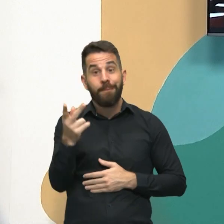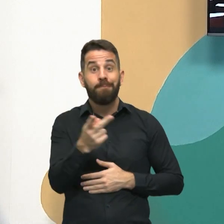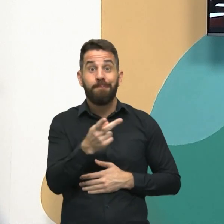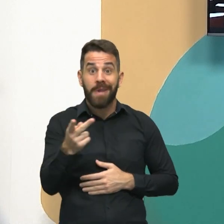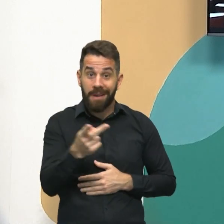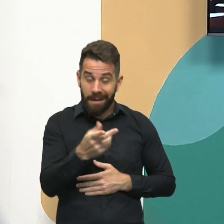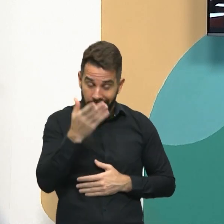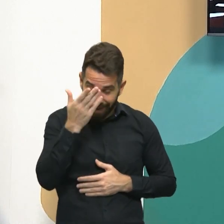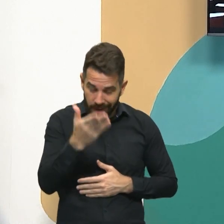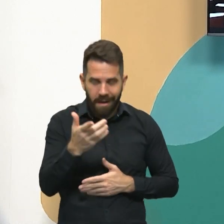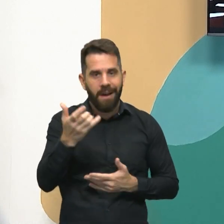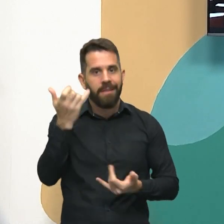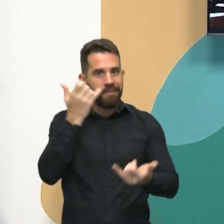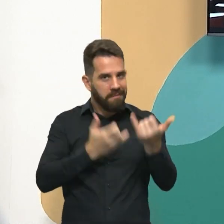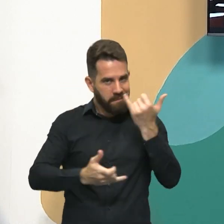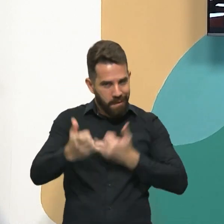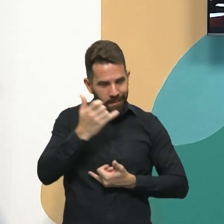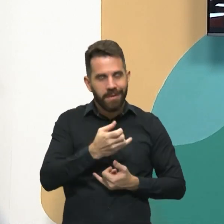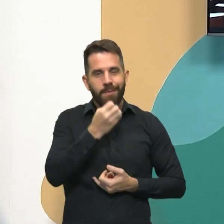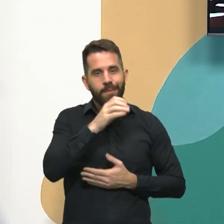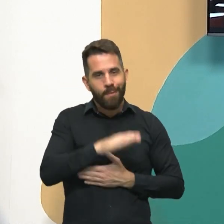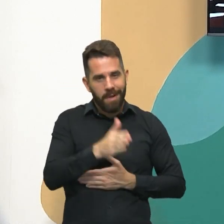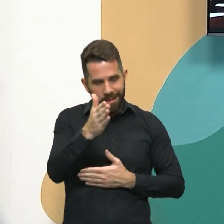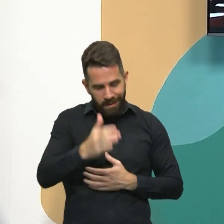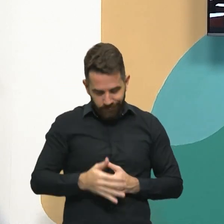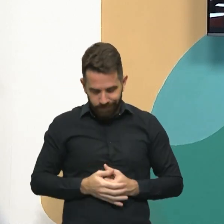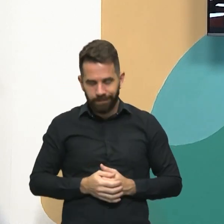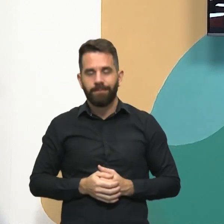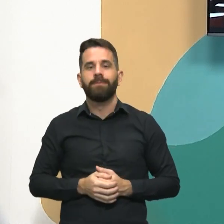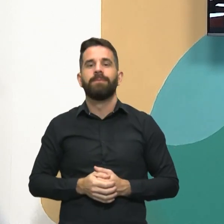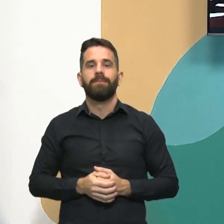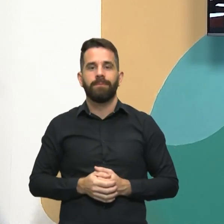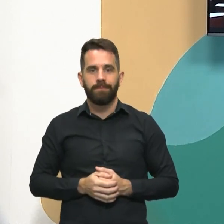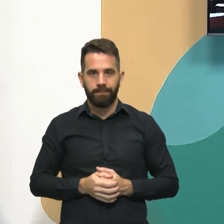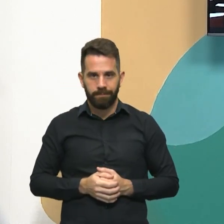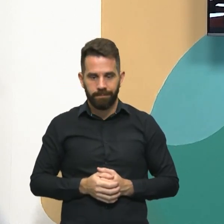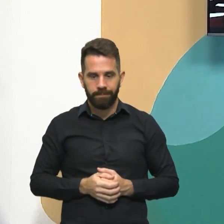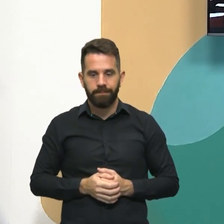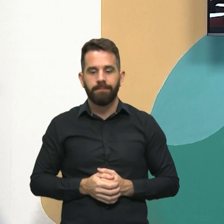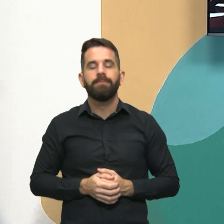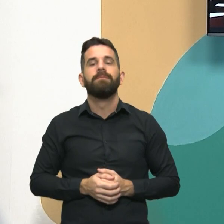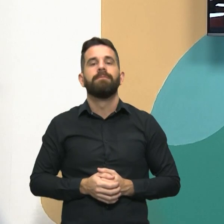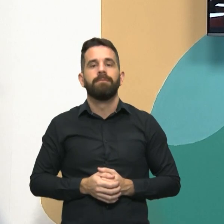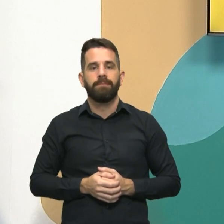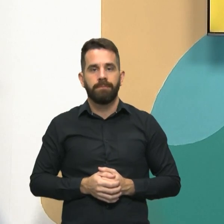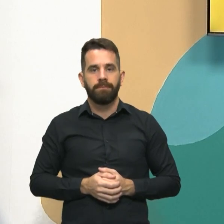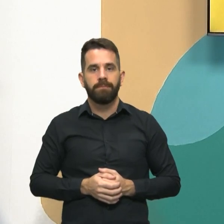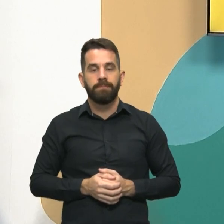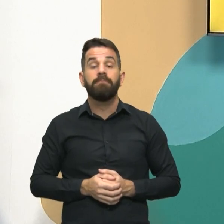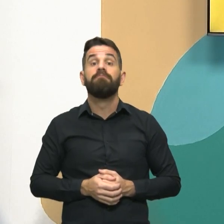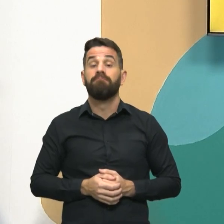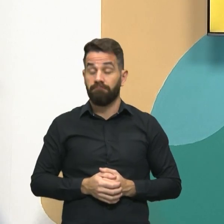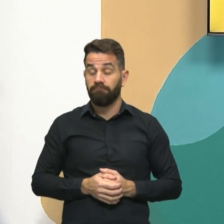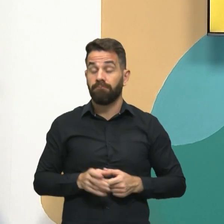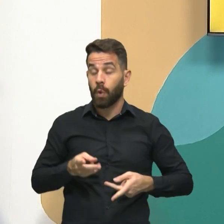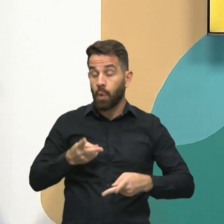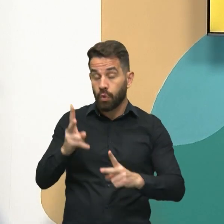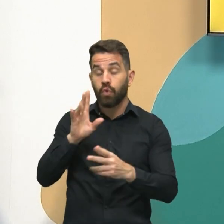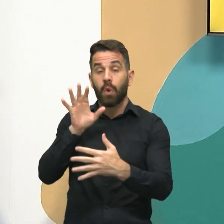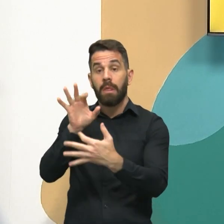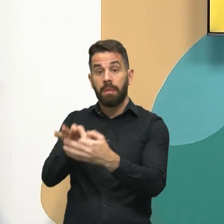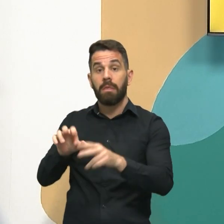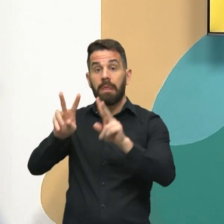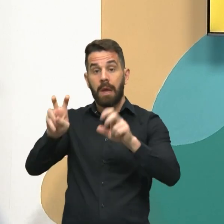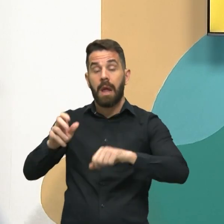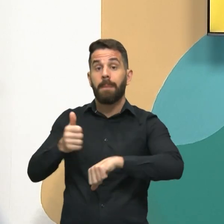também, Ana Clelma, pelas informações. E uma boa tarde para vocês. E olha só, pessoal, ainda falando sobre espaço das profissões, a